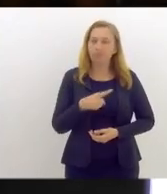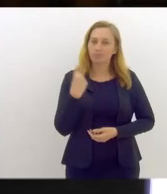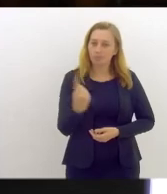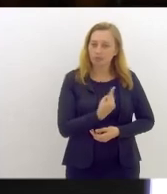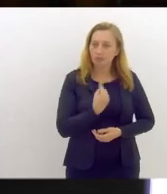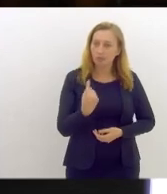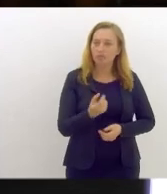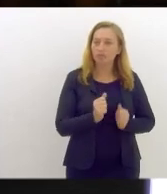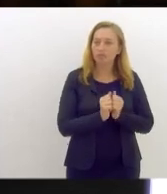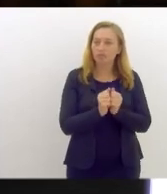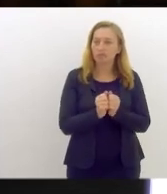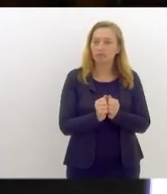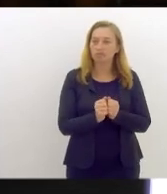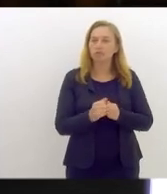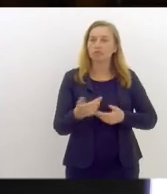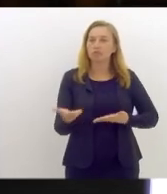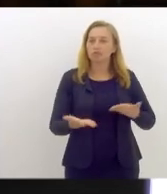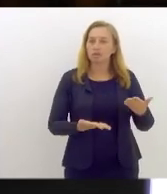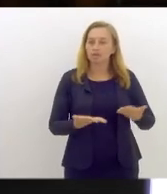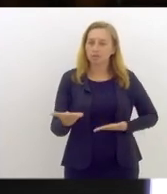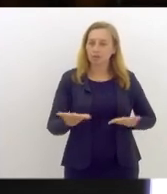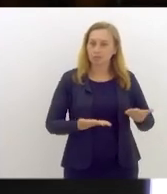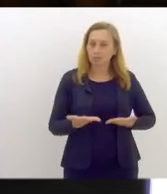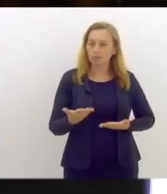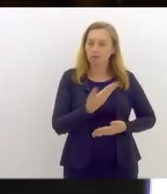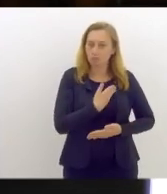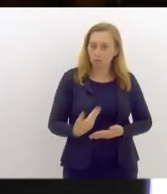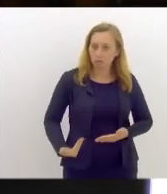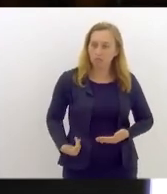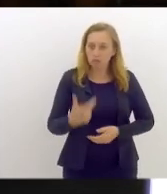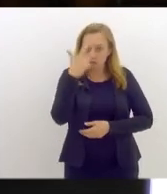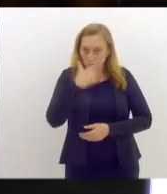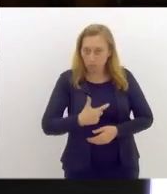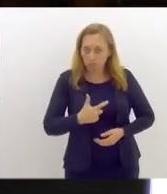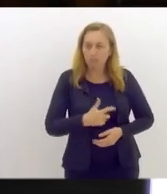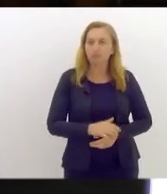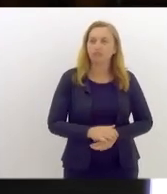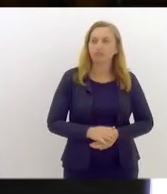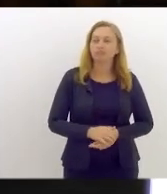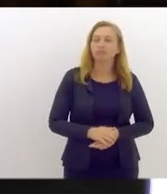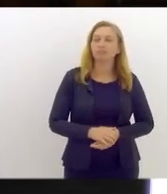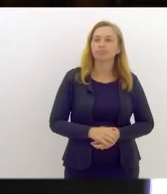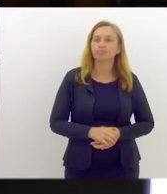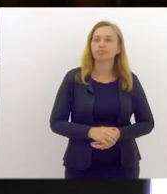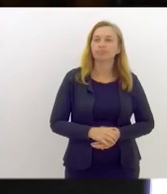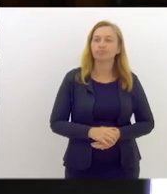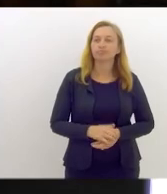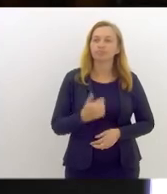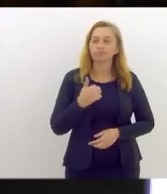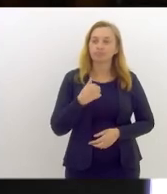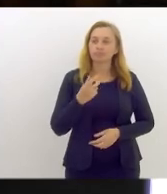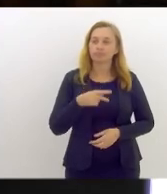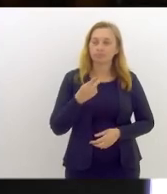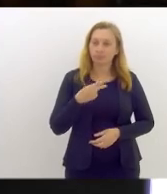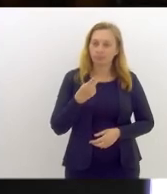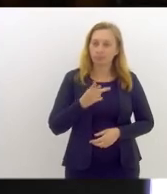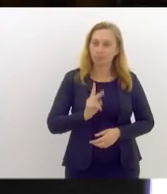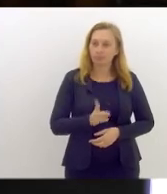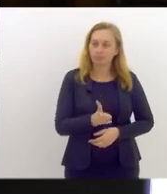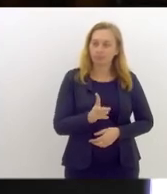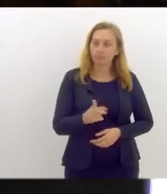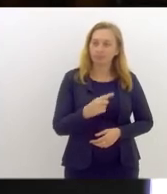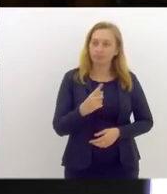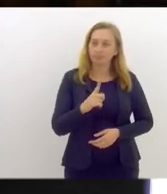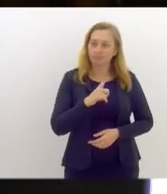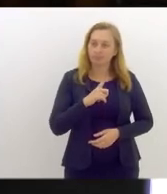todos enquanto Funcionários Públicos que é o que nós somos a gente trabalha para isso eu costumo dizer eu costumo dizer que